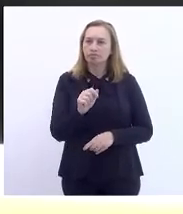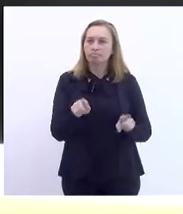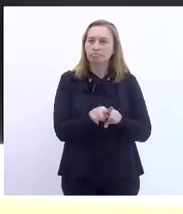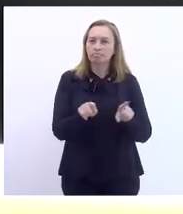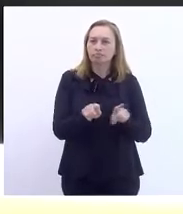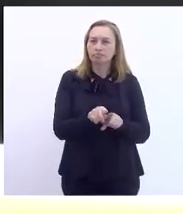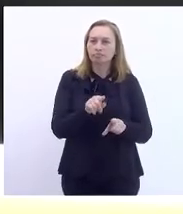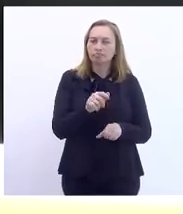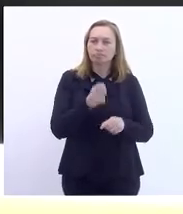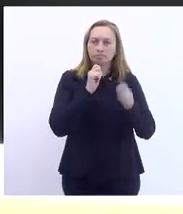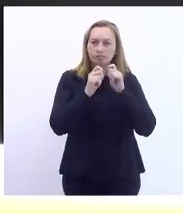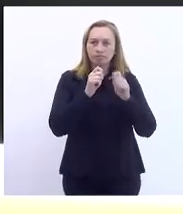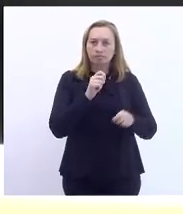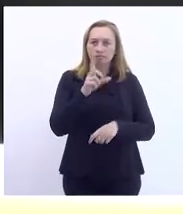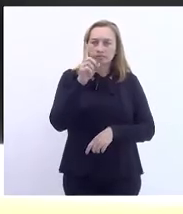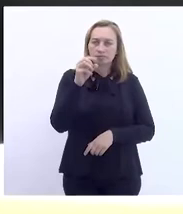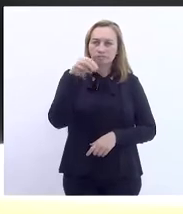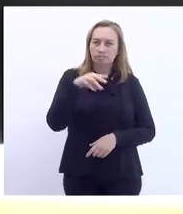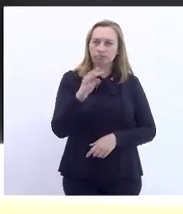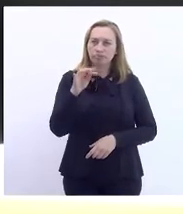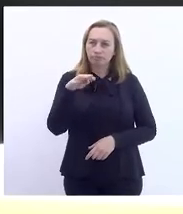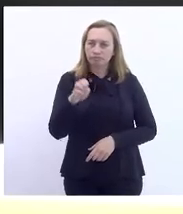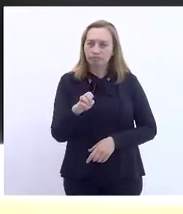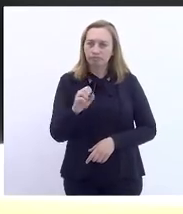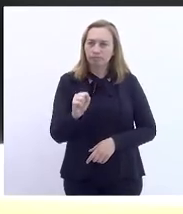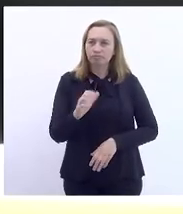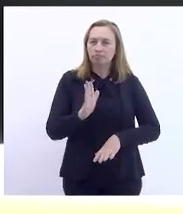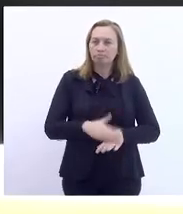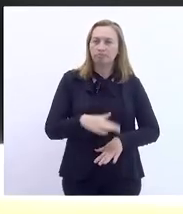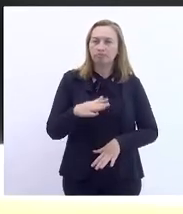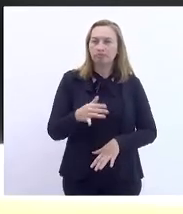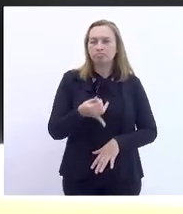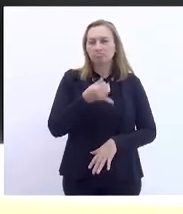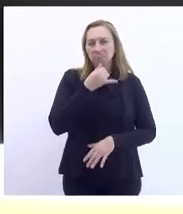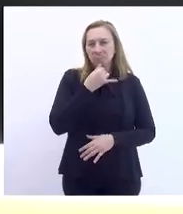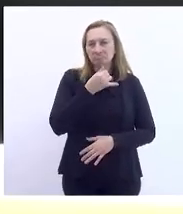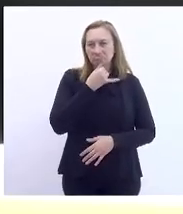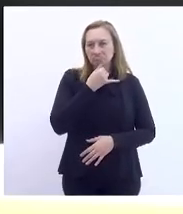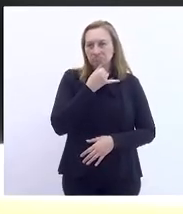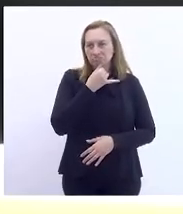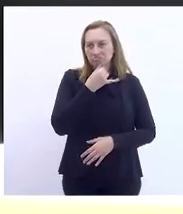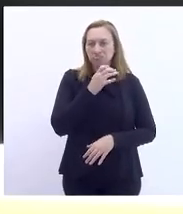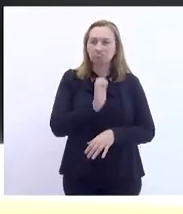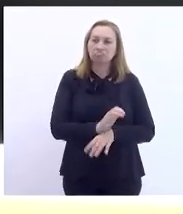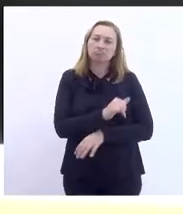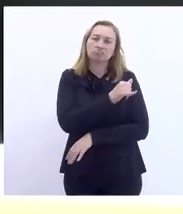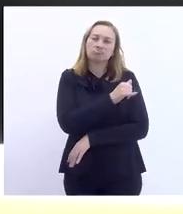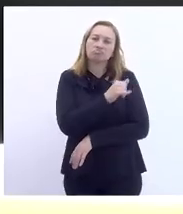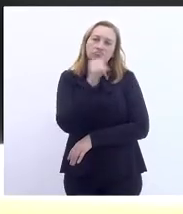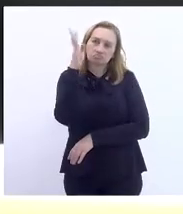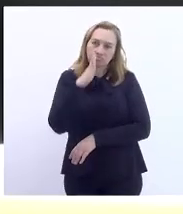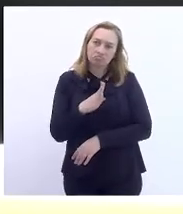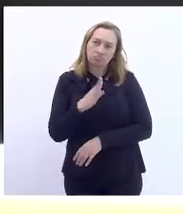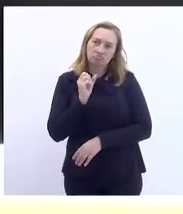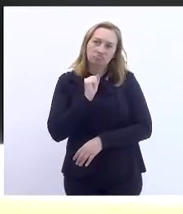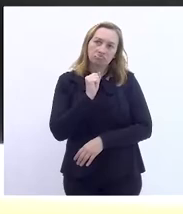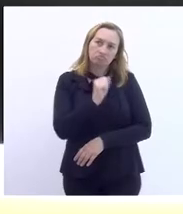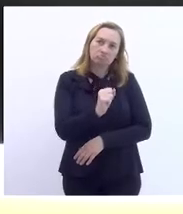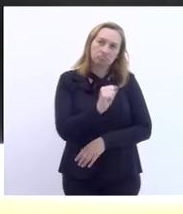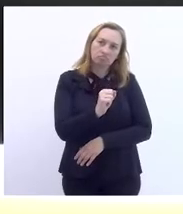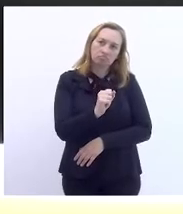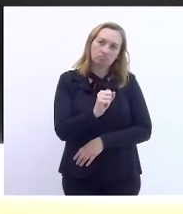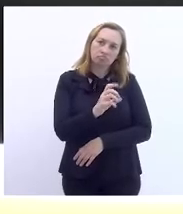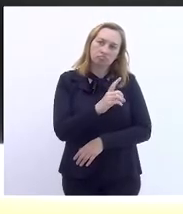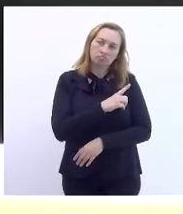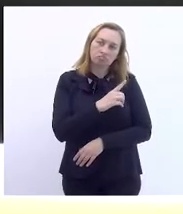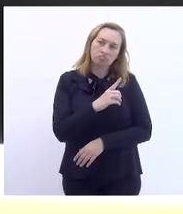jornalista Adam Philips na infelizmente mais uma tragédia do estado brasileiro que mata